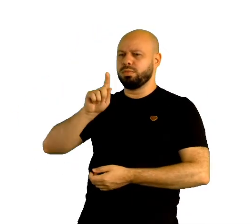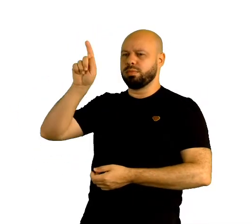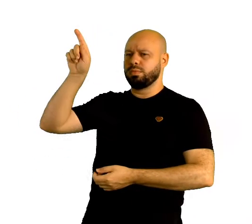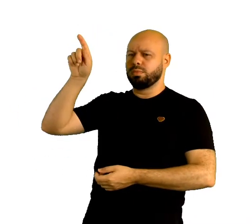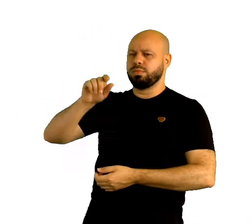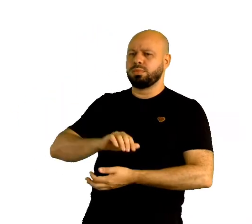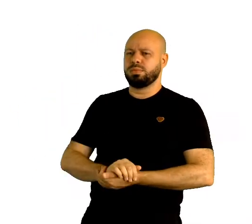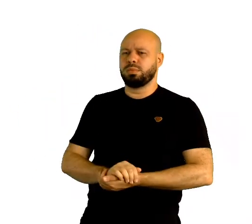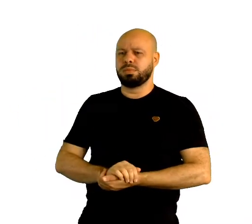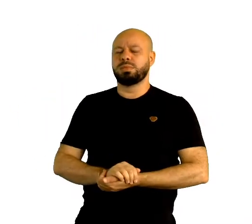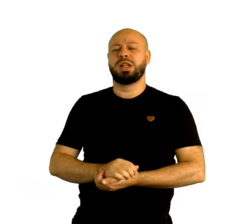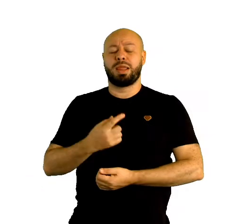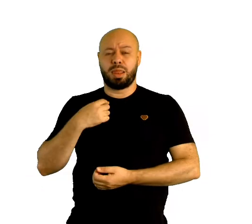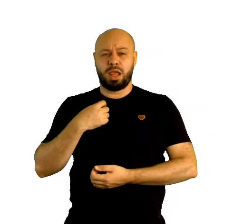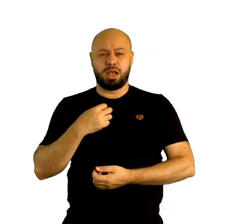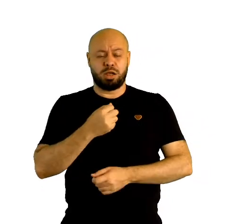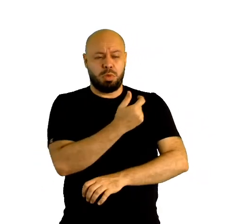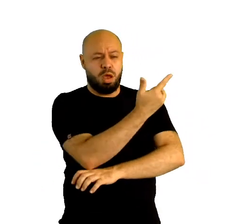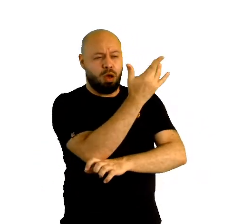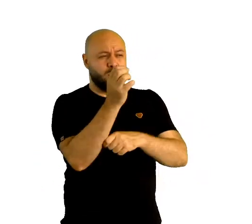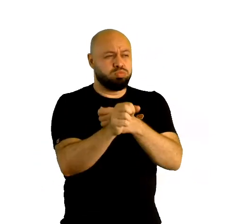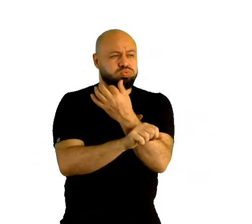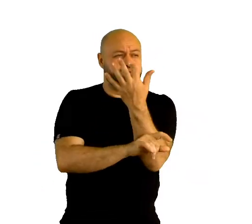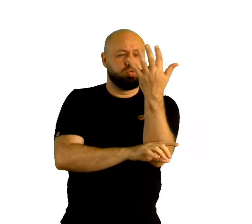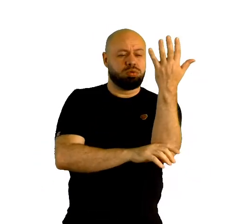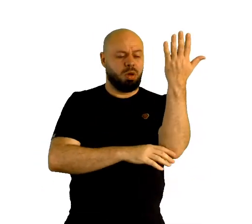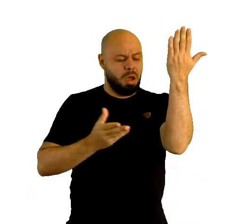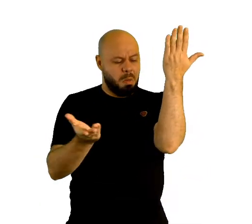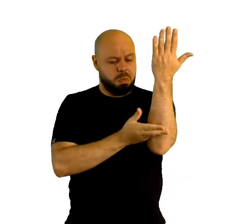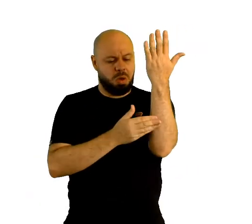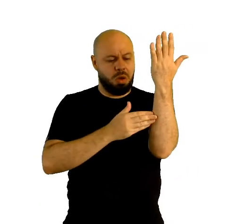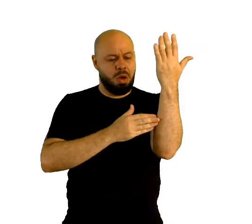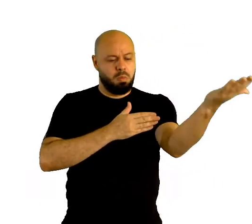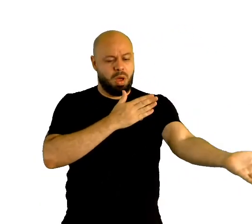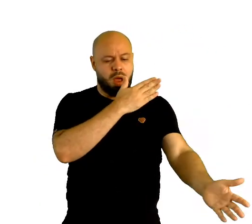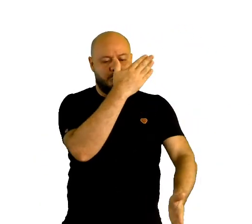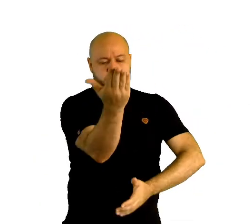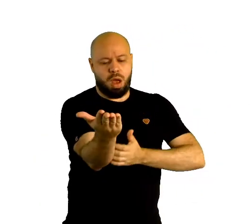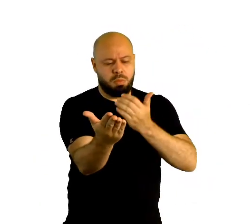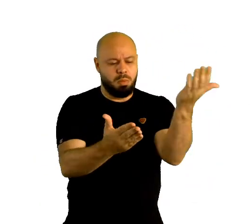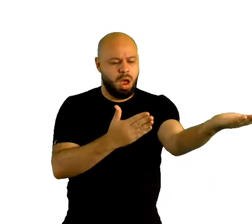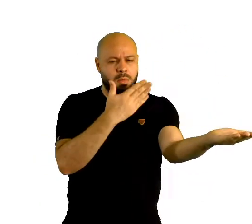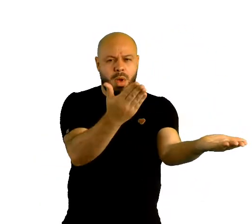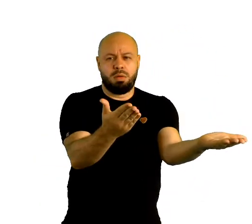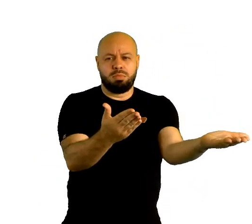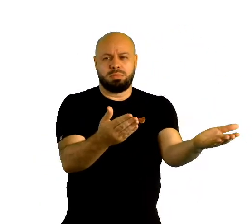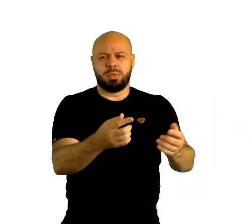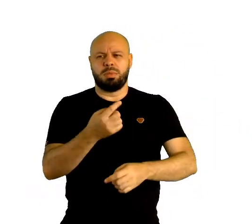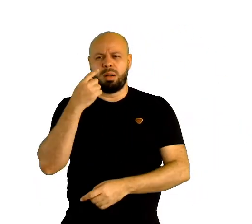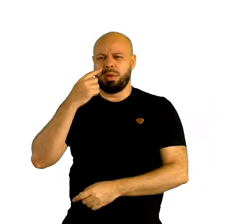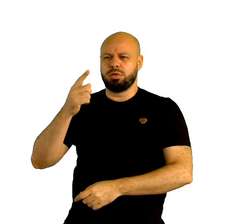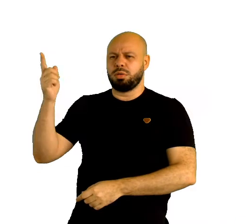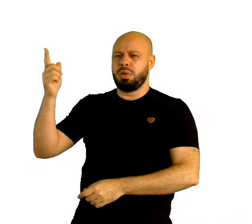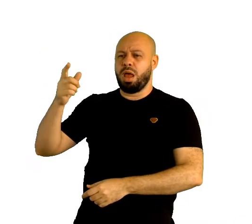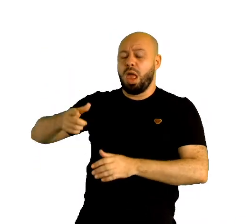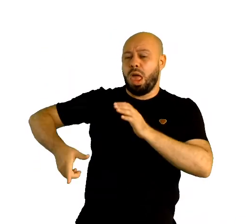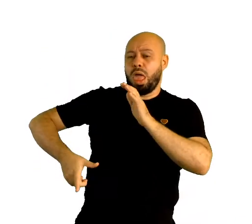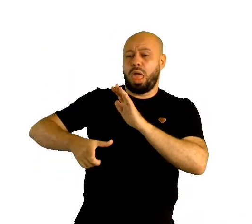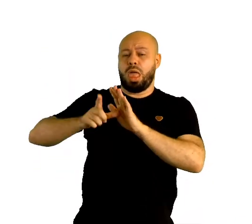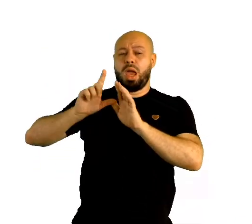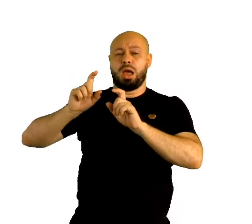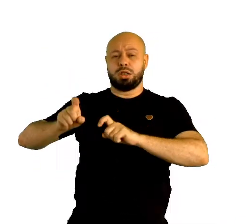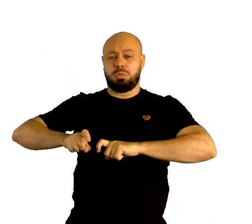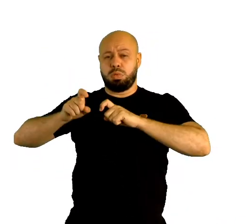retrata o desmatamento. Tem ali a terra como que ela era antes do início dessa produção